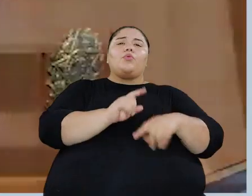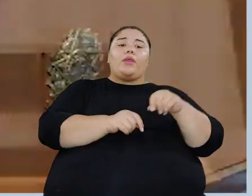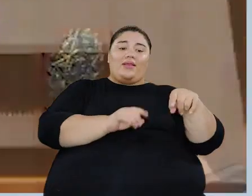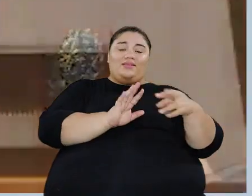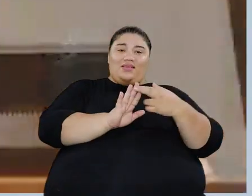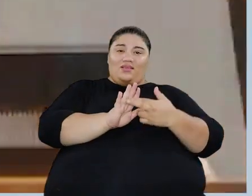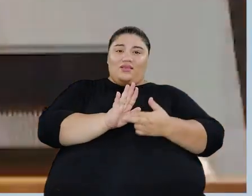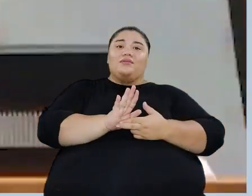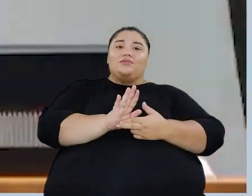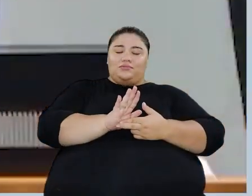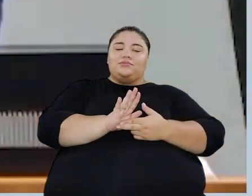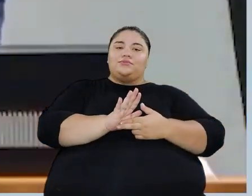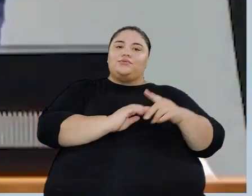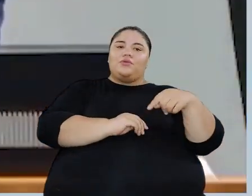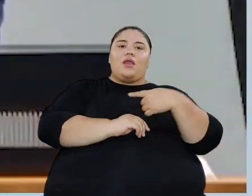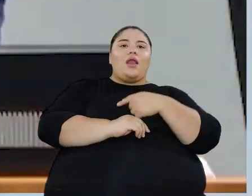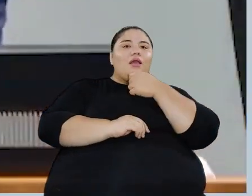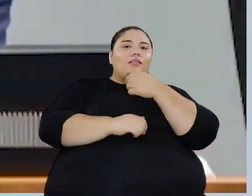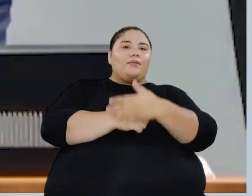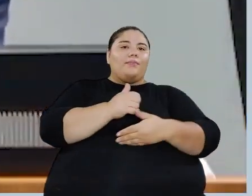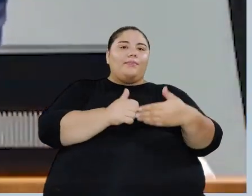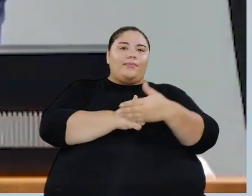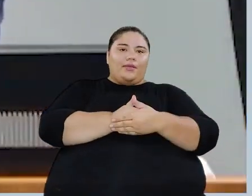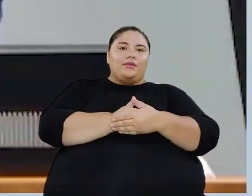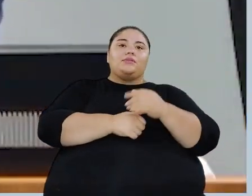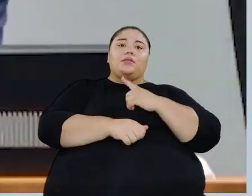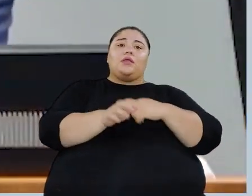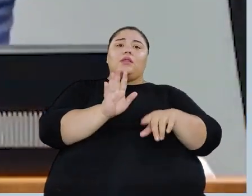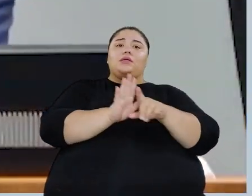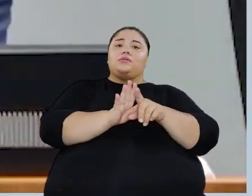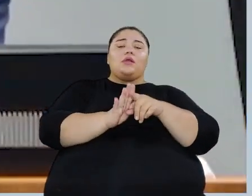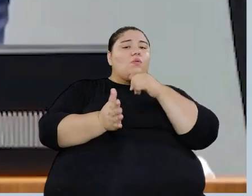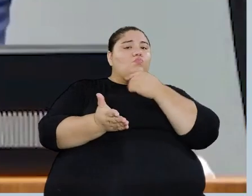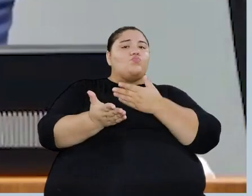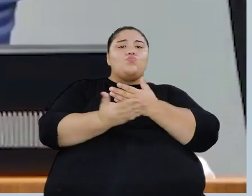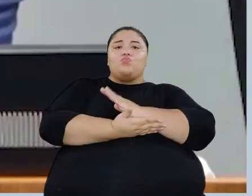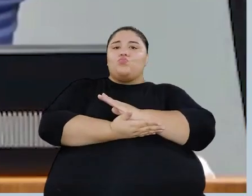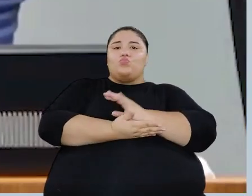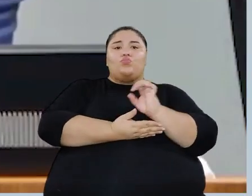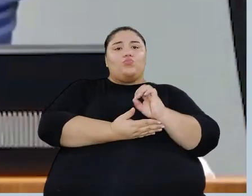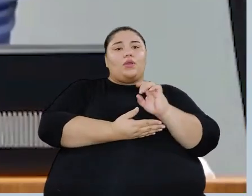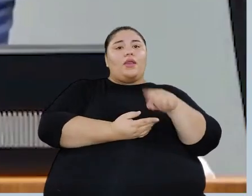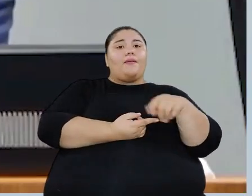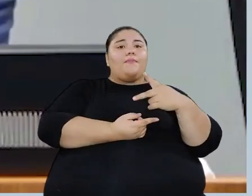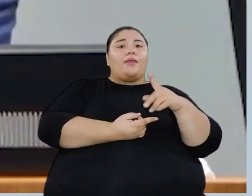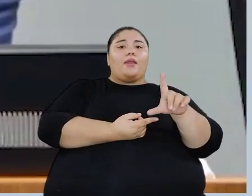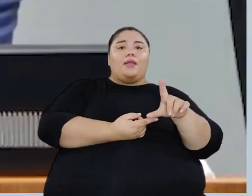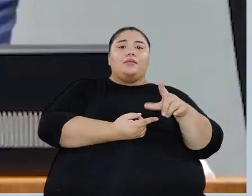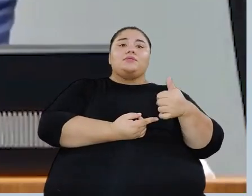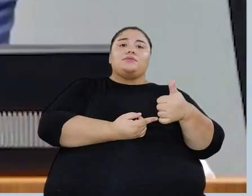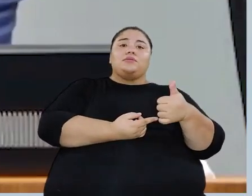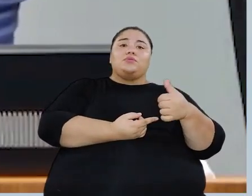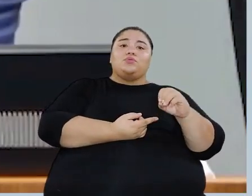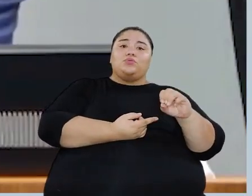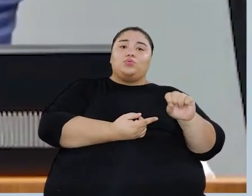nessa regulamentação nós ainda temos uma base uma legislativa que não foi aprovada, que é o PLP